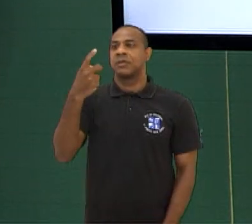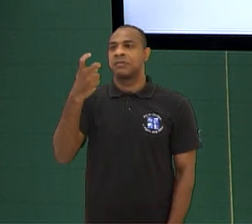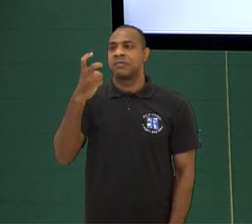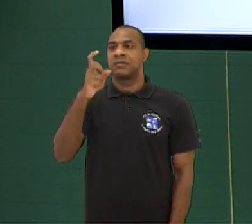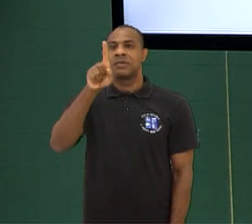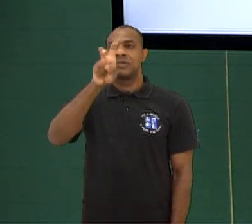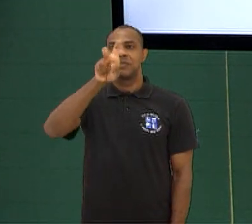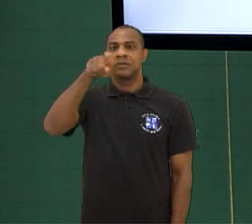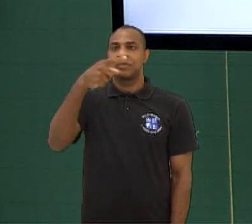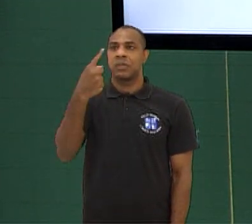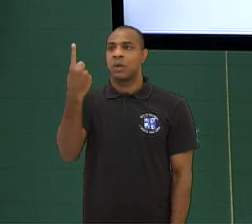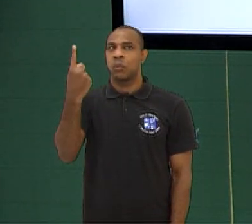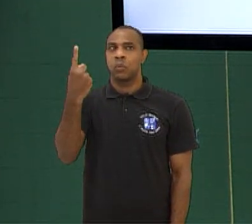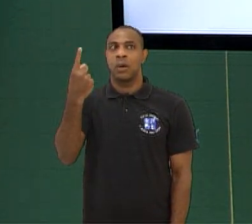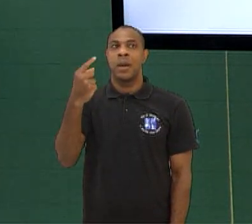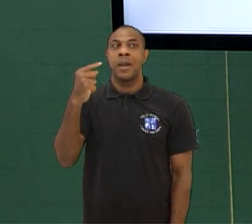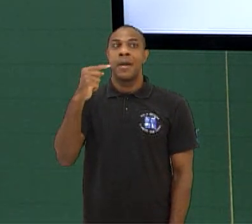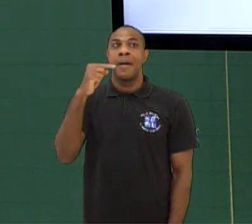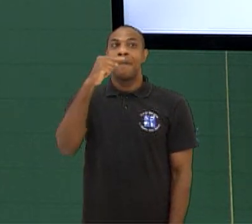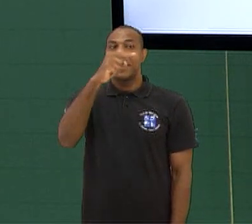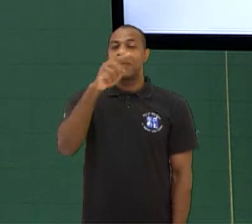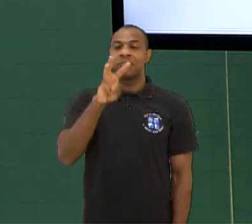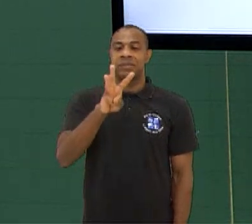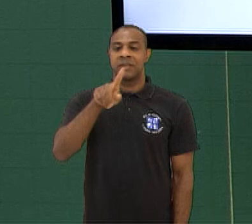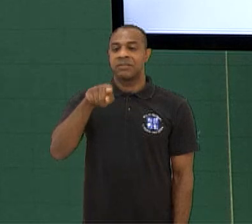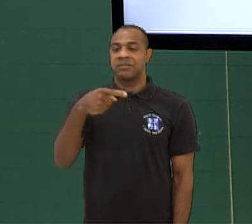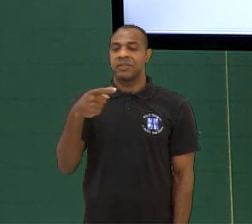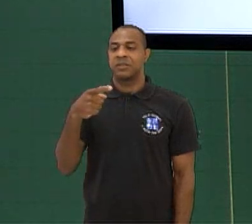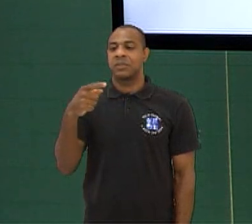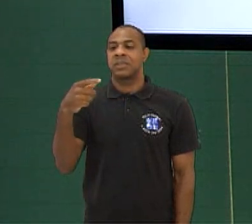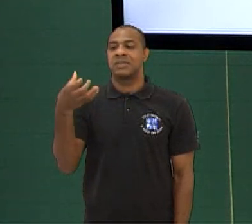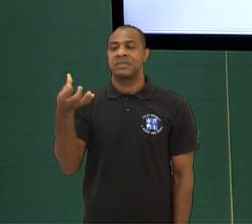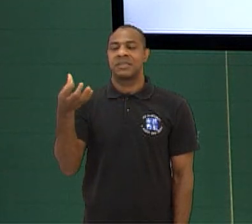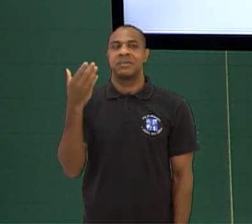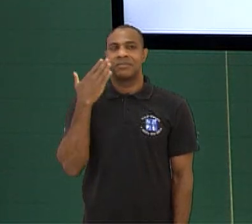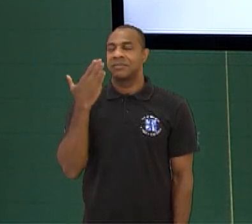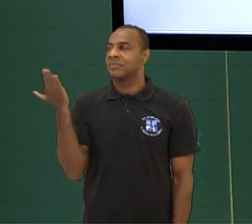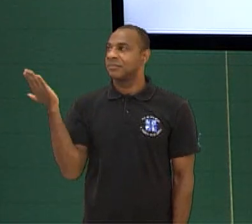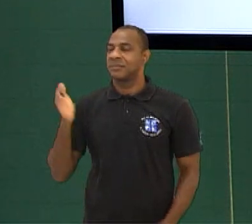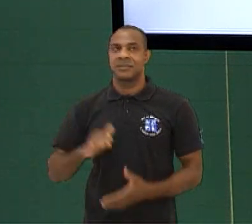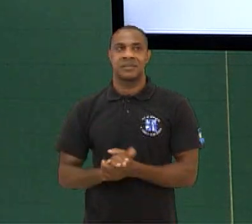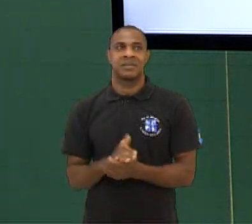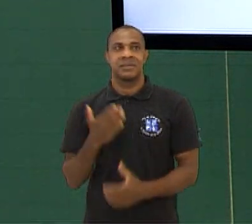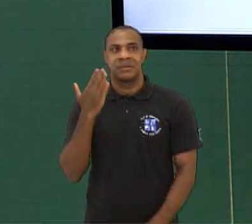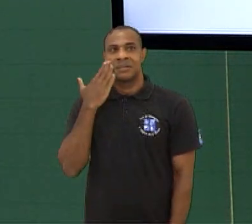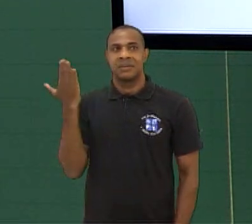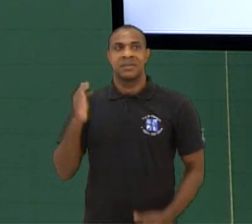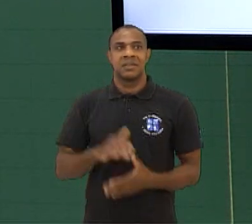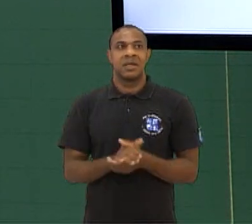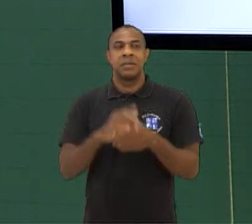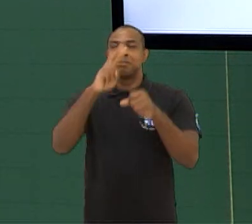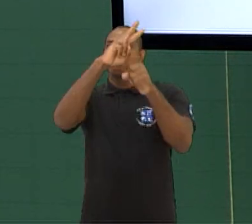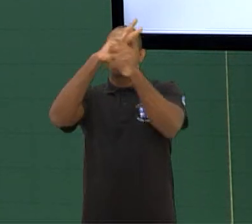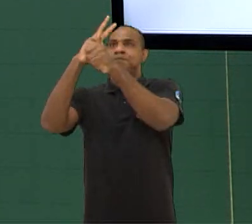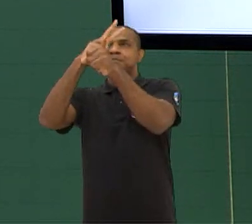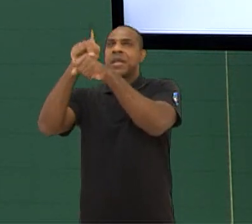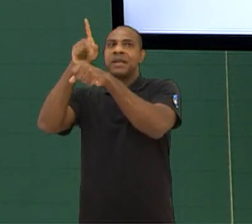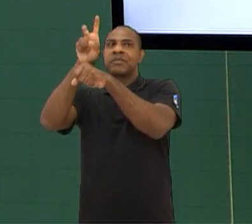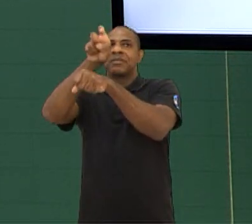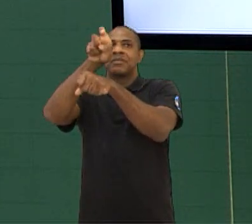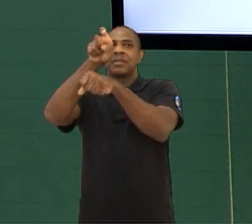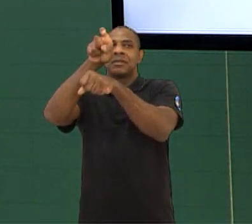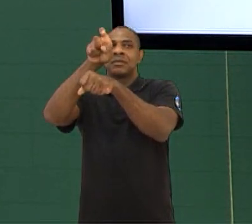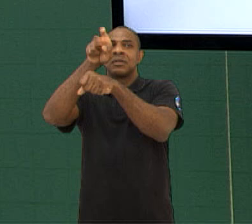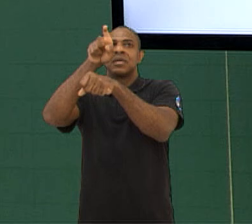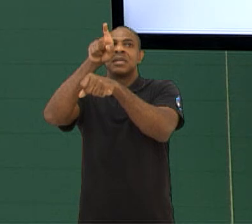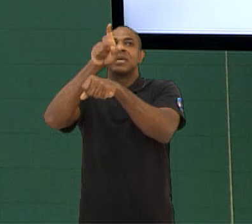menos 3,6. Empresta, porque não consigo tirar 6 décimos de 1